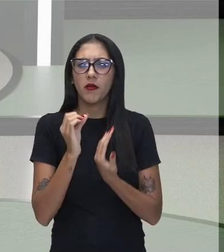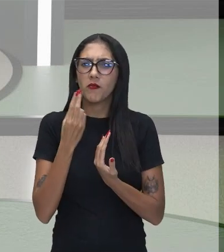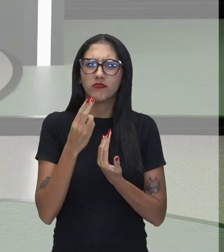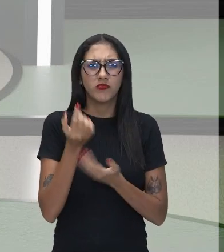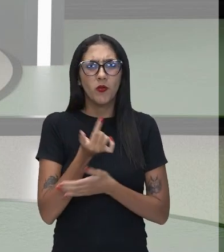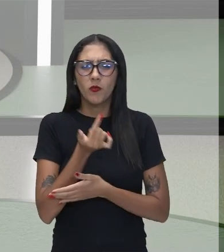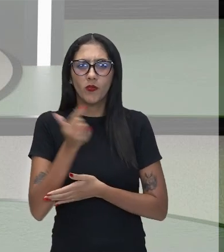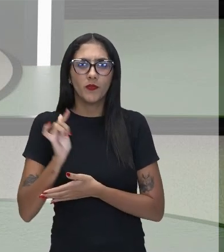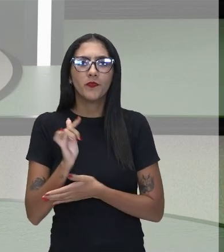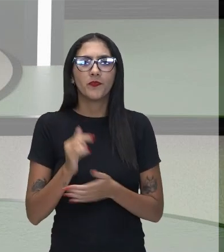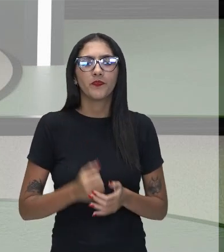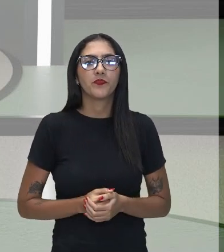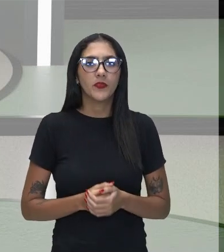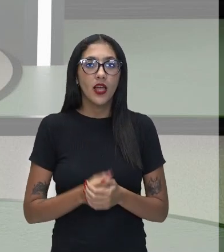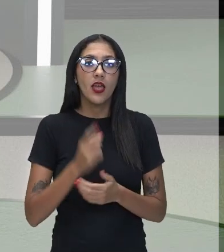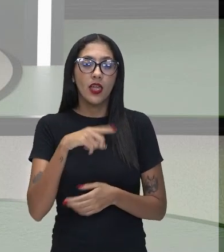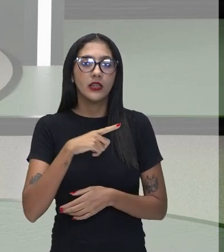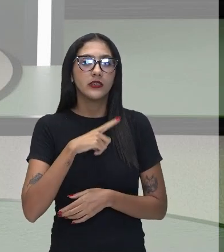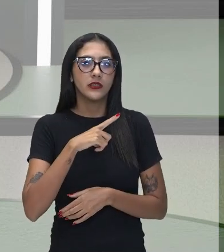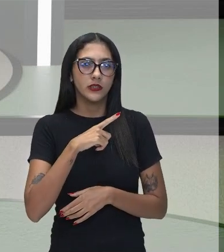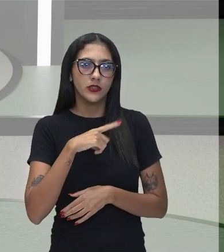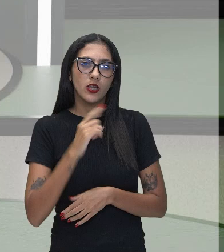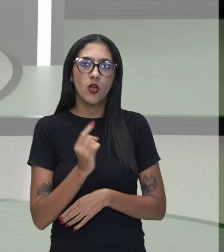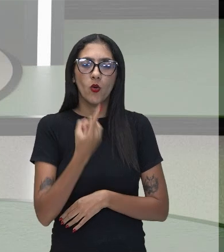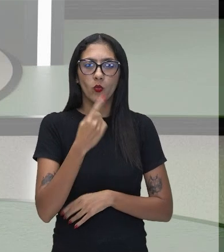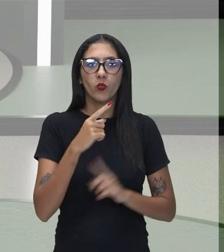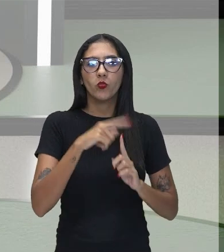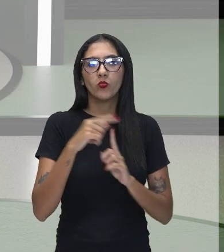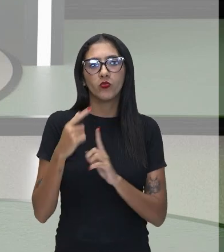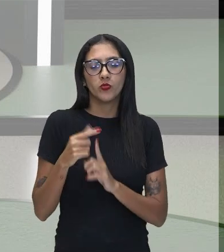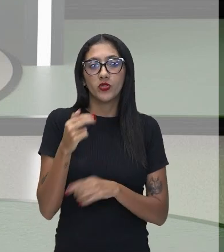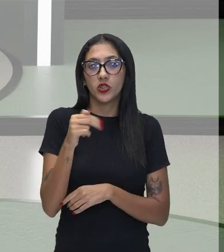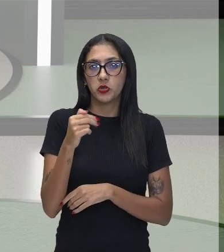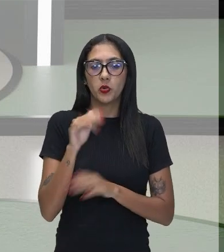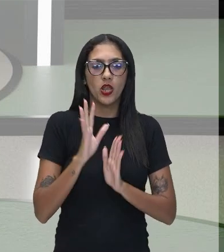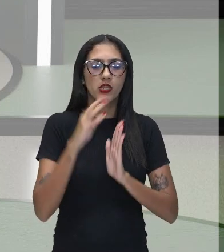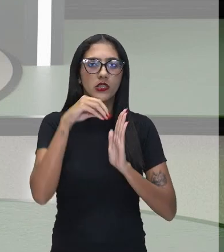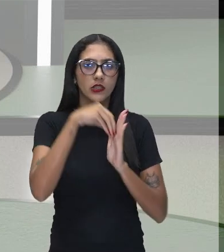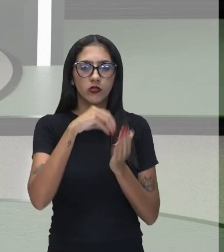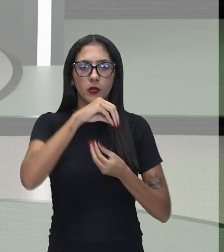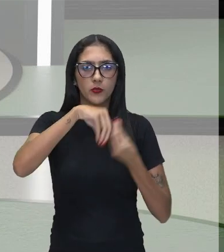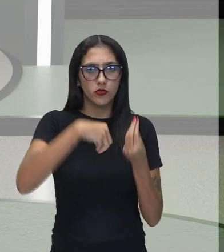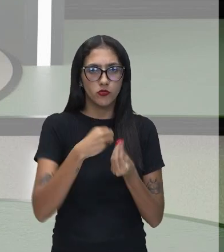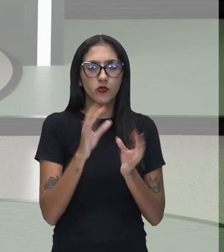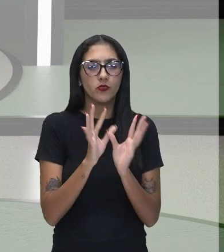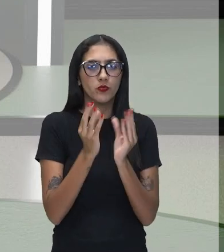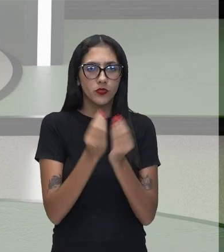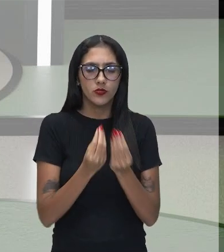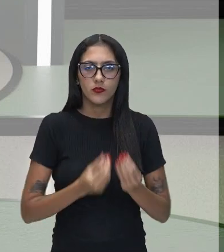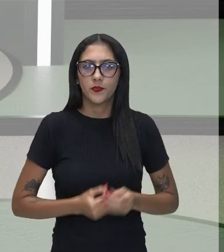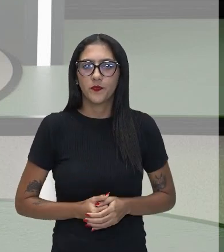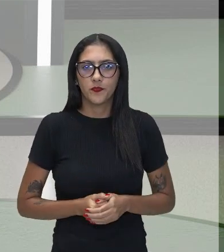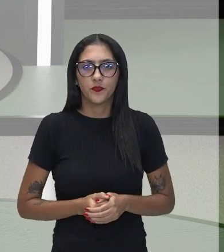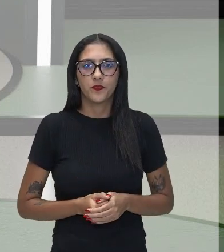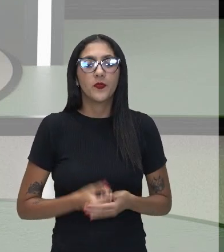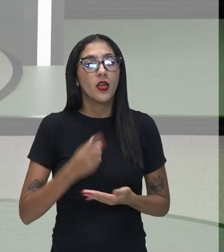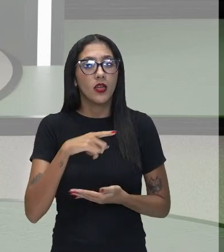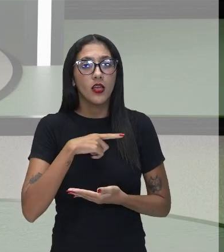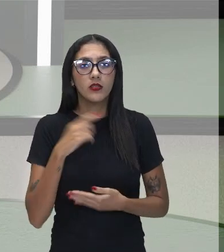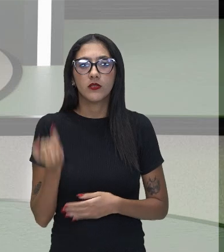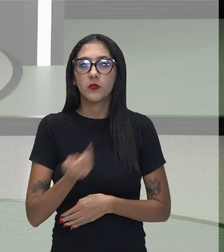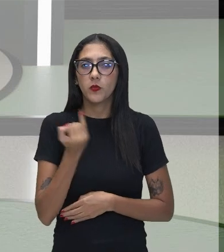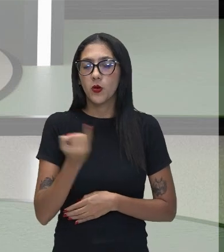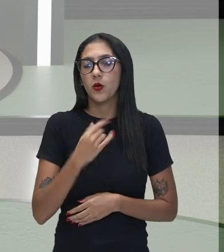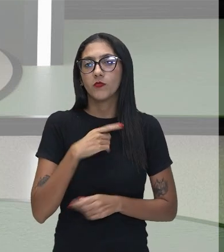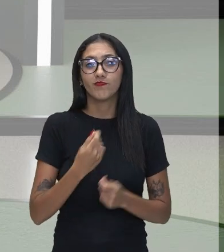que vai ter ali um composto nitrogenado. Então, essas são as importâncias, né? A importância de se